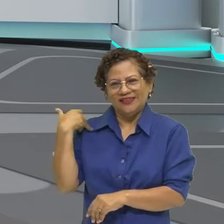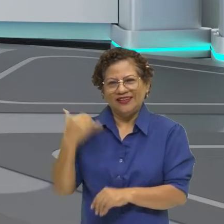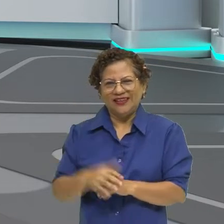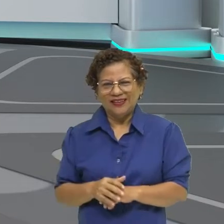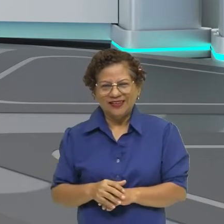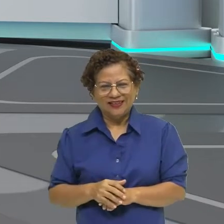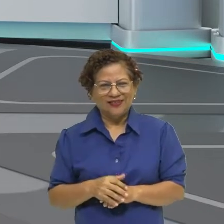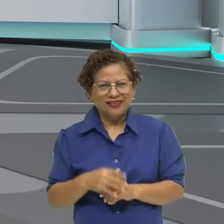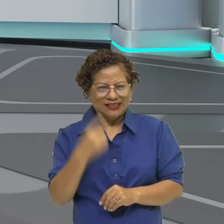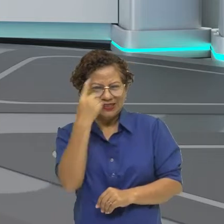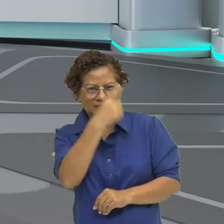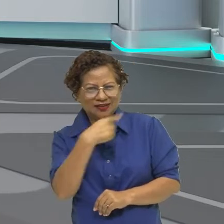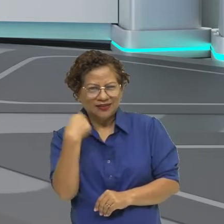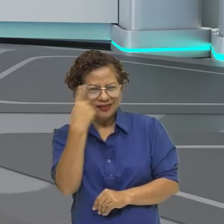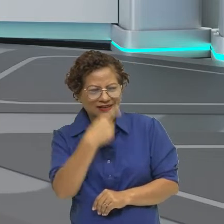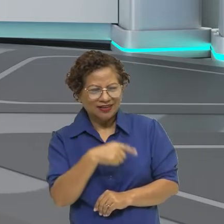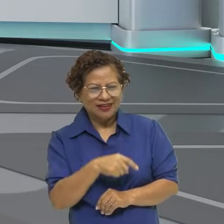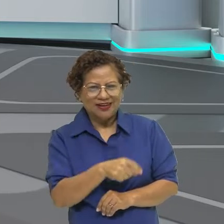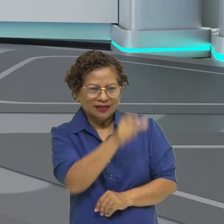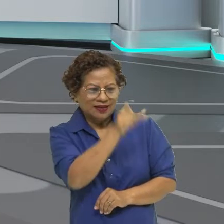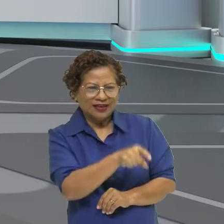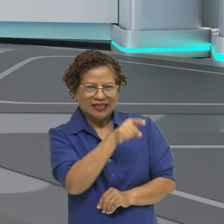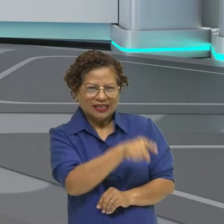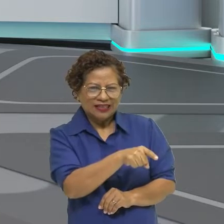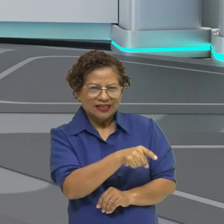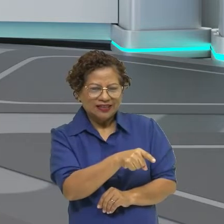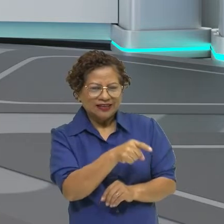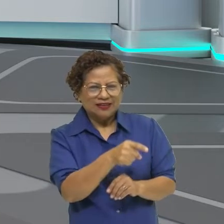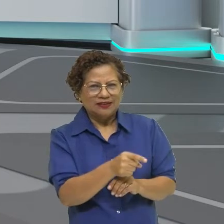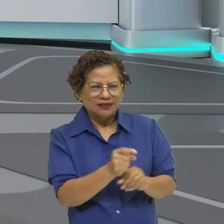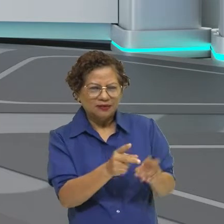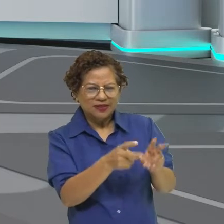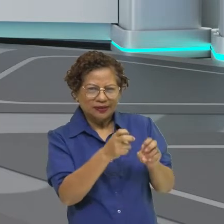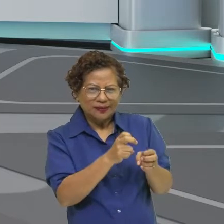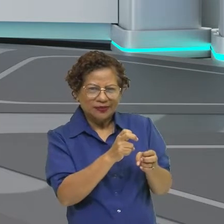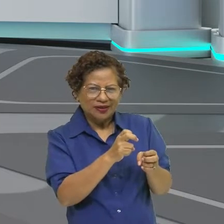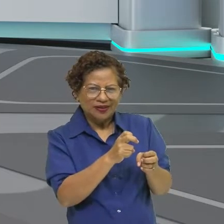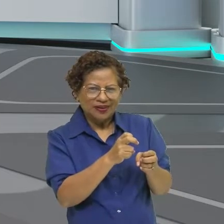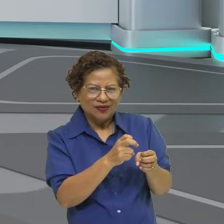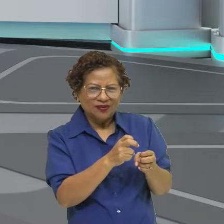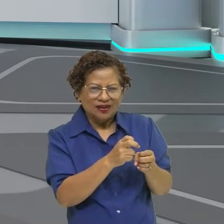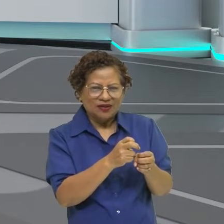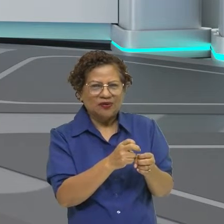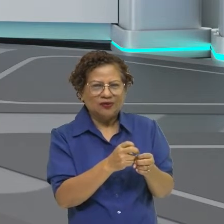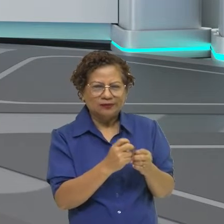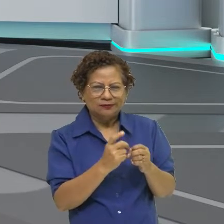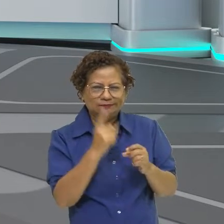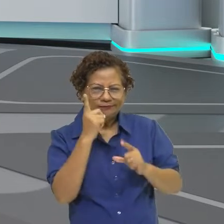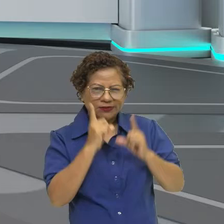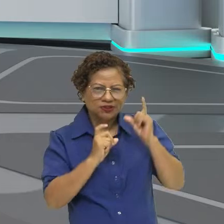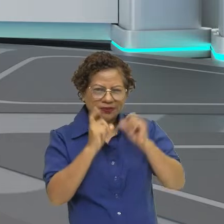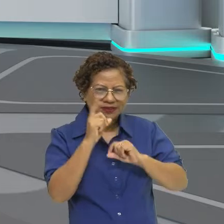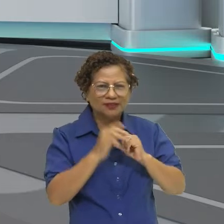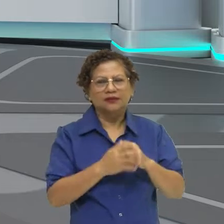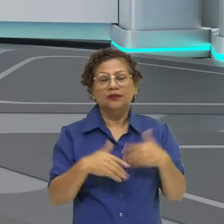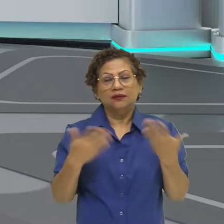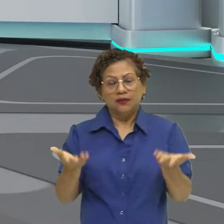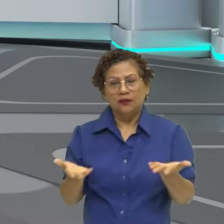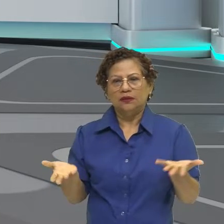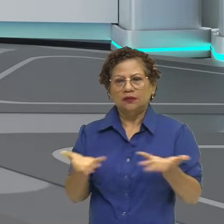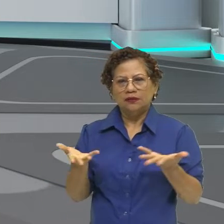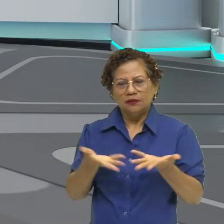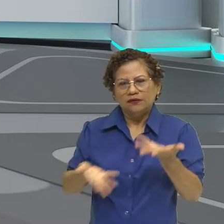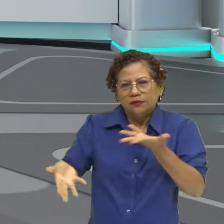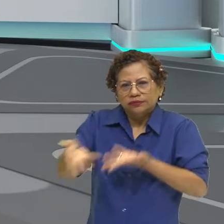uma professora chata, pelo amor de Deus, essa aula vai ser maçante. Será que vai ser assim mesmo? Exatamente. Então, Vamos se conhecer, né, Lúcia? Não ter